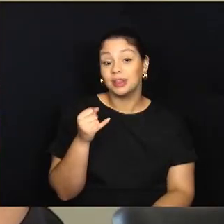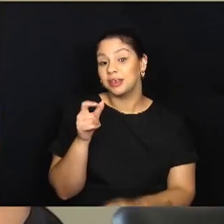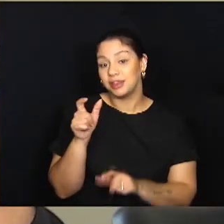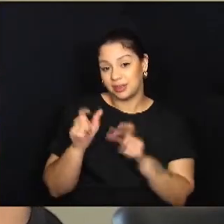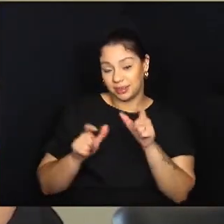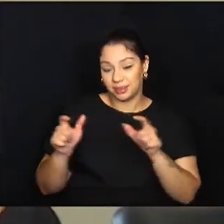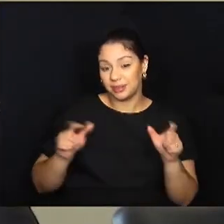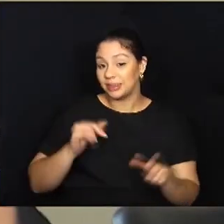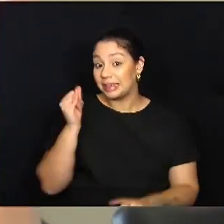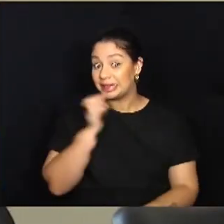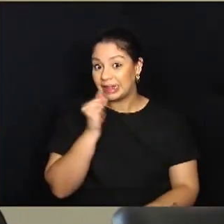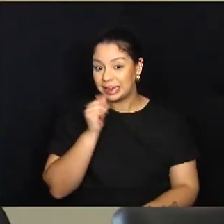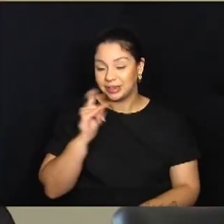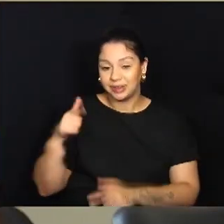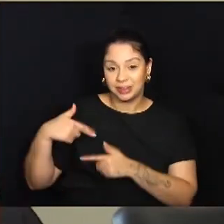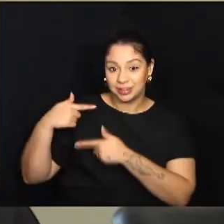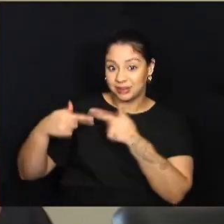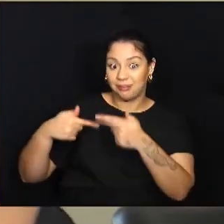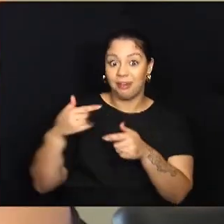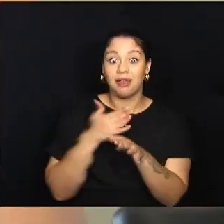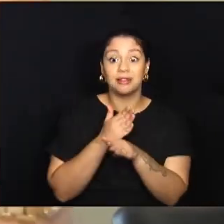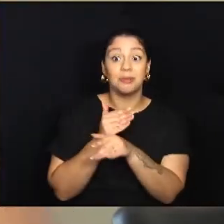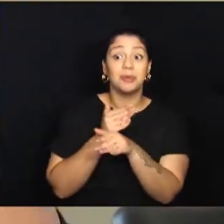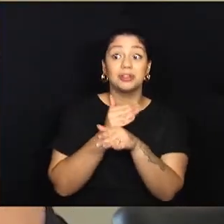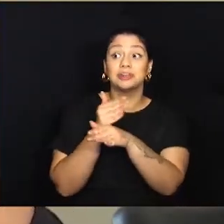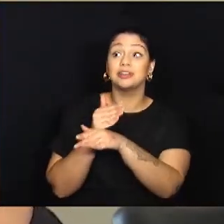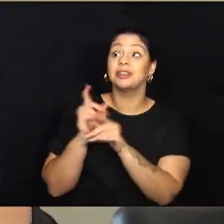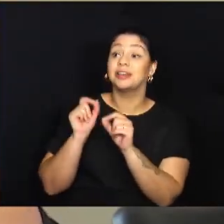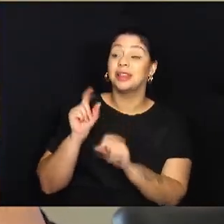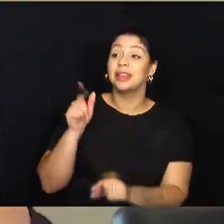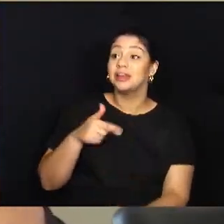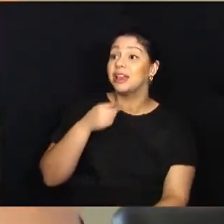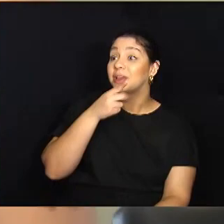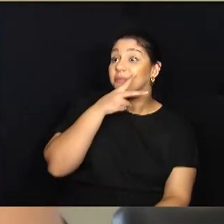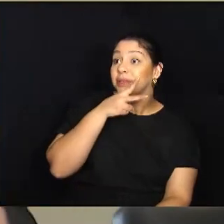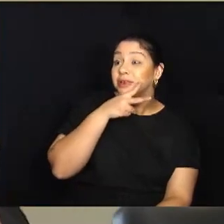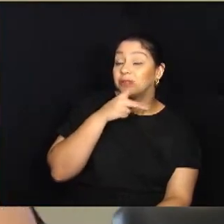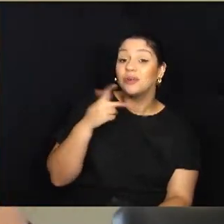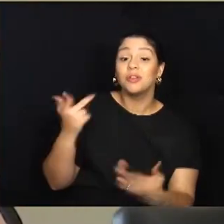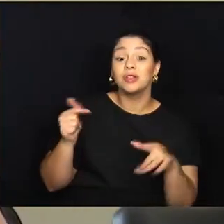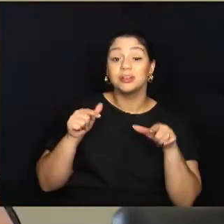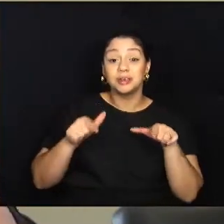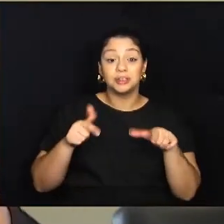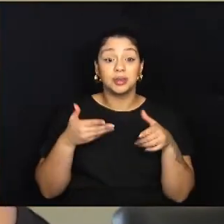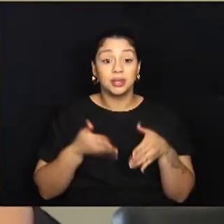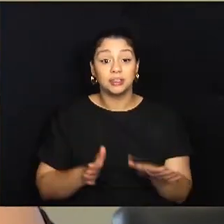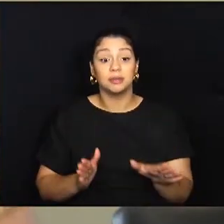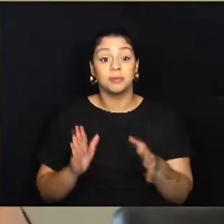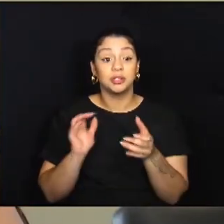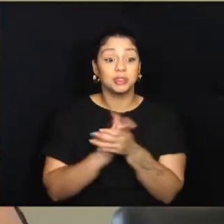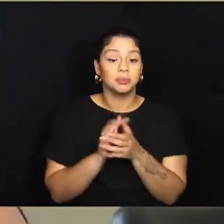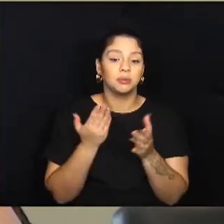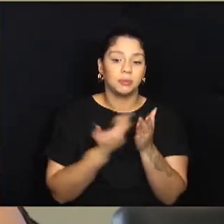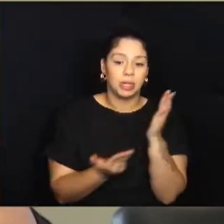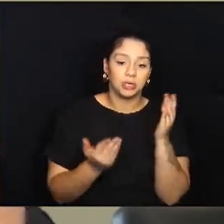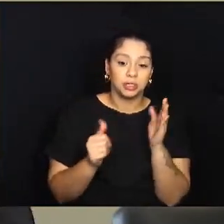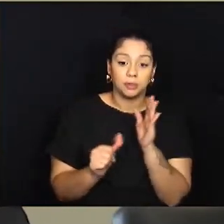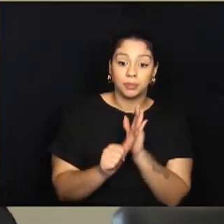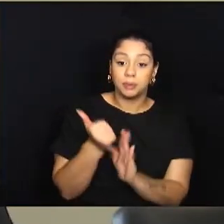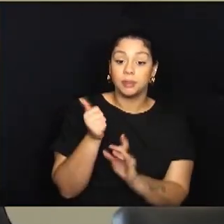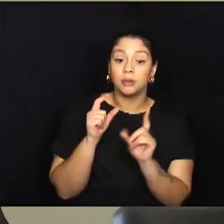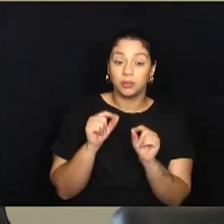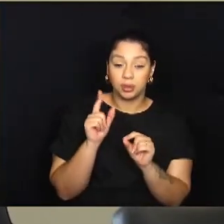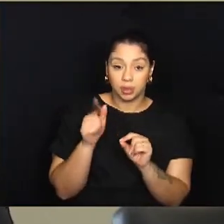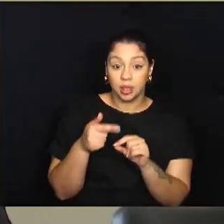muito perdidos. Não sabem, quem foi o meu bisavô? Cadê a certidão de nascimento, casamento? Tá tudo perdido. Então, primeiro passo, buscar